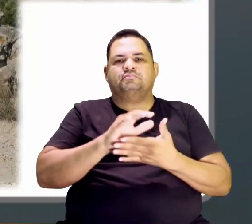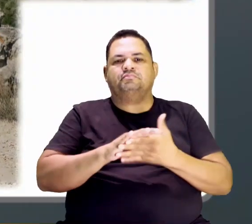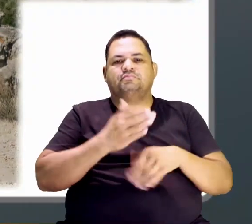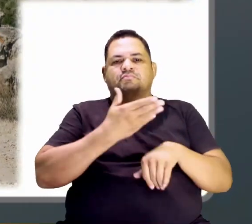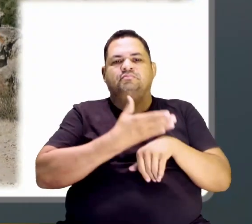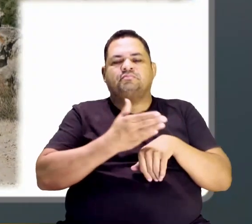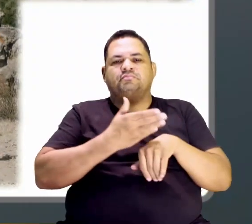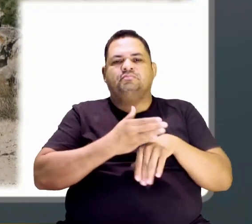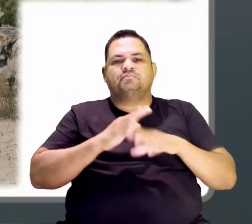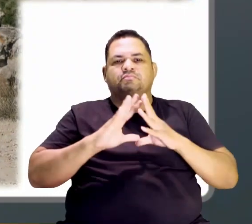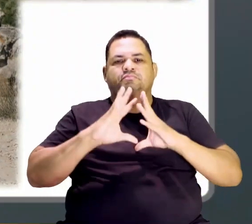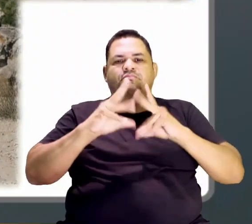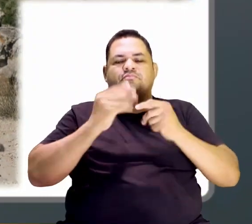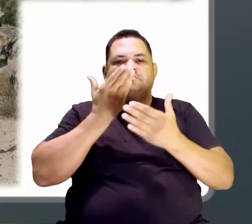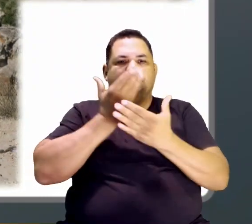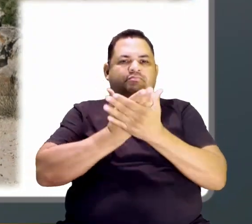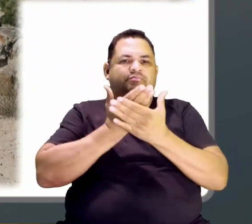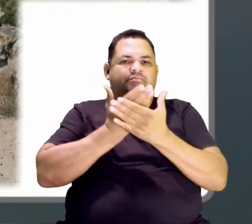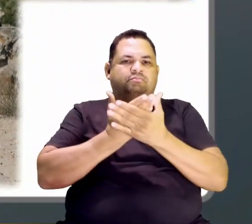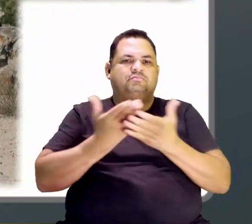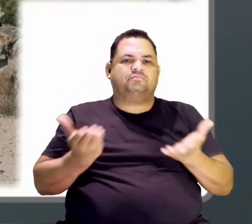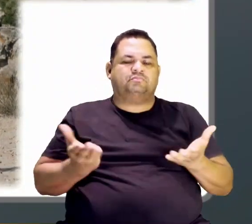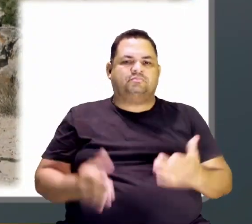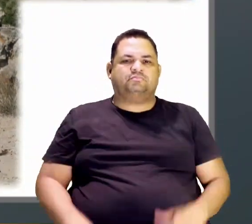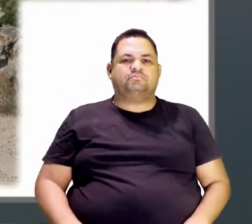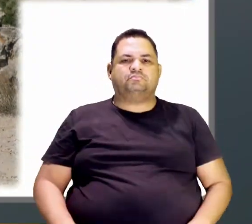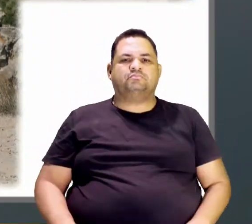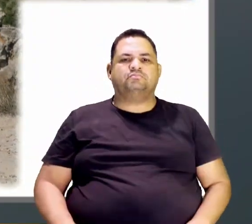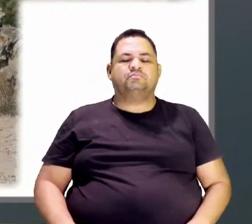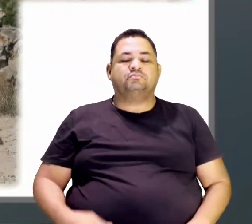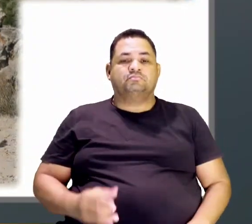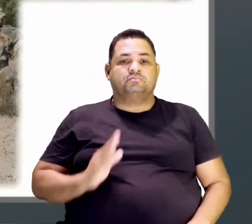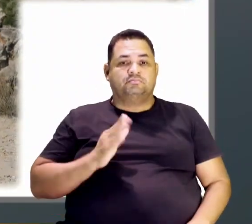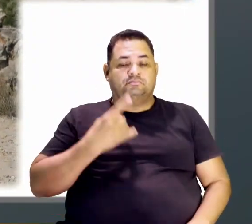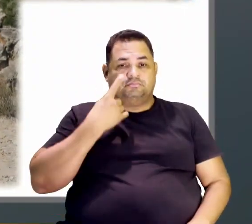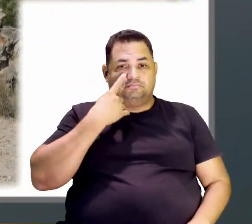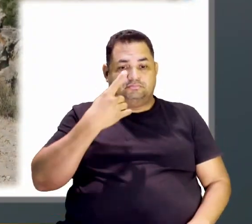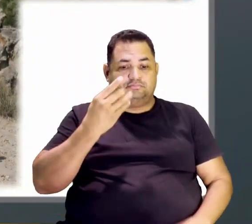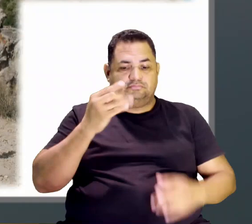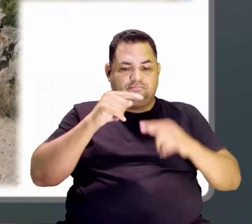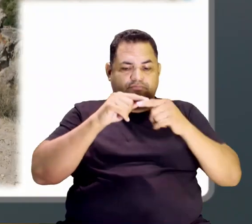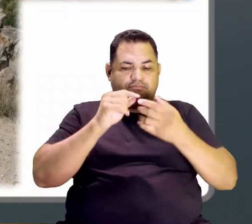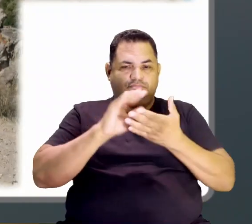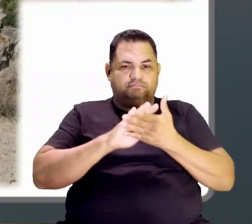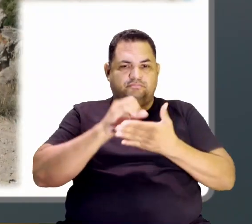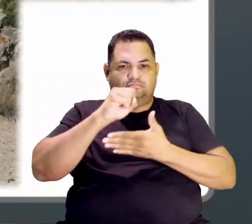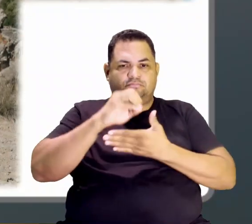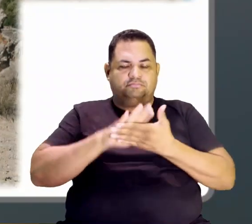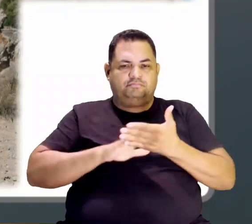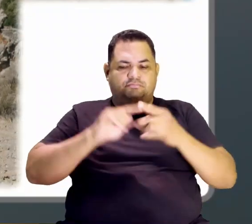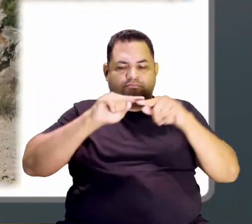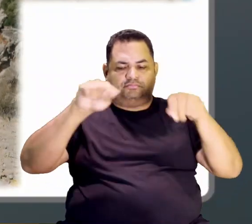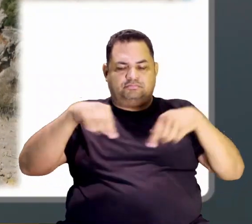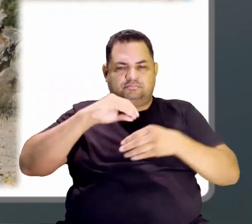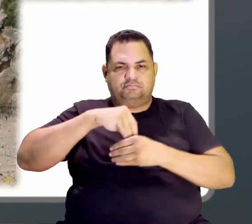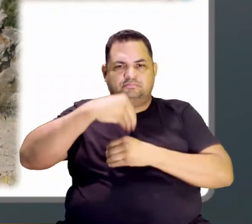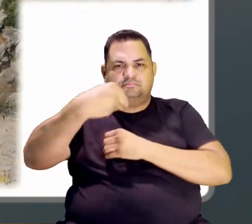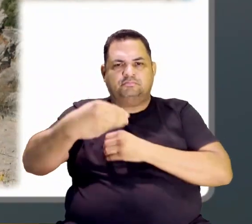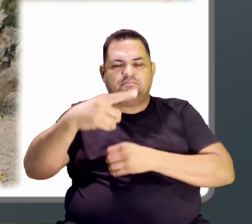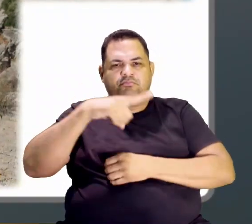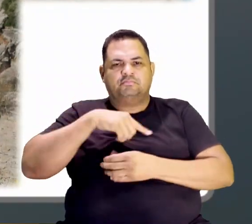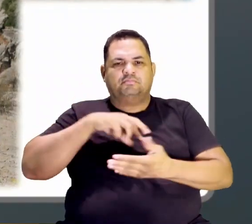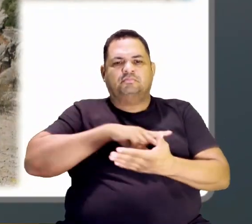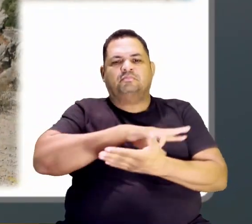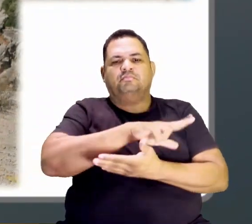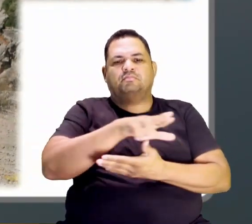em todas as aulas, né? Você viu aí no Extra Classe que você tem diversas